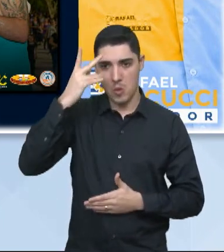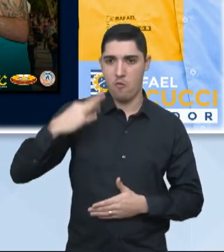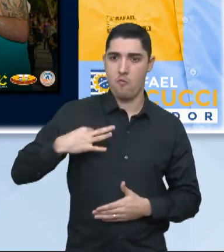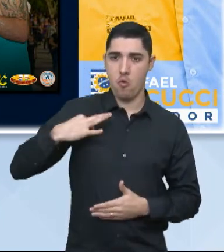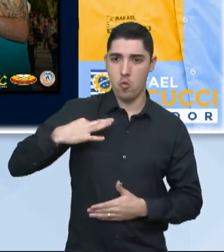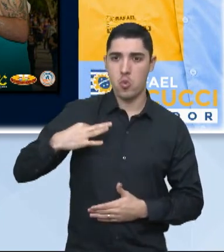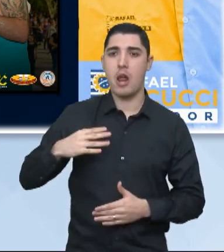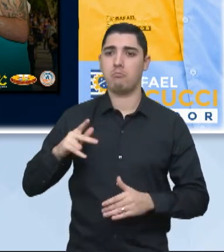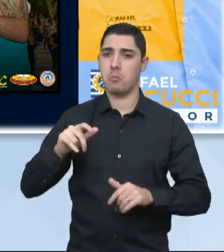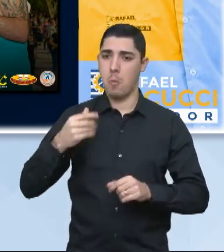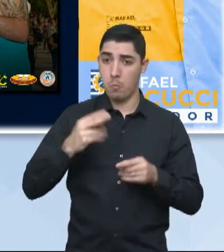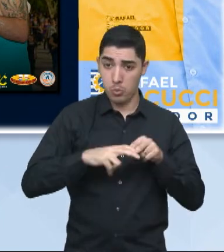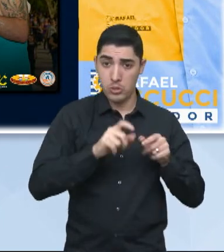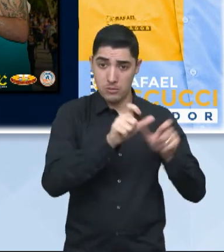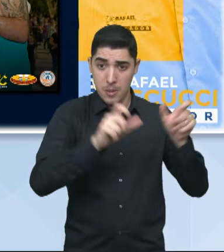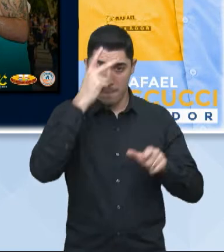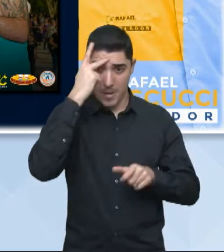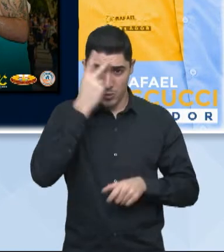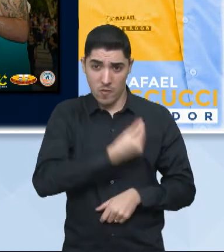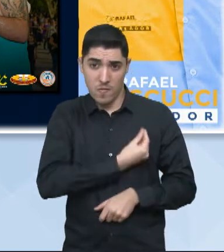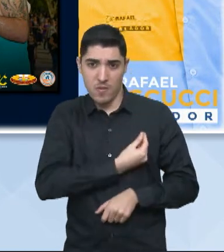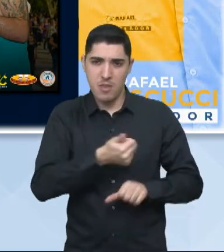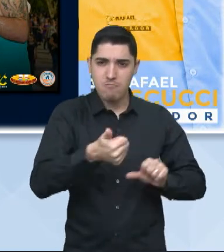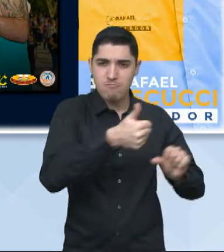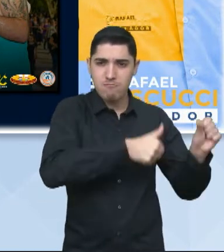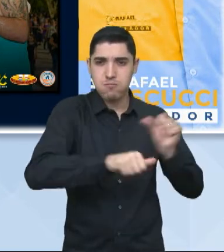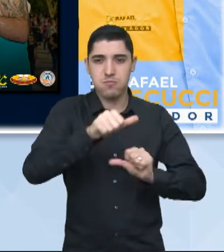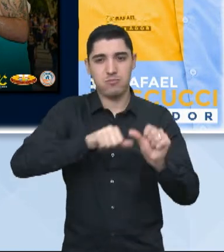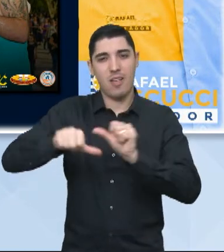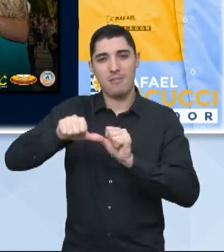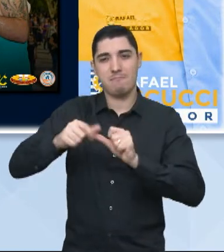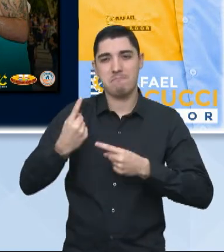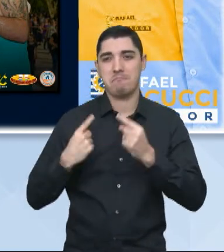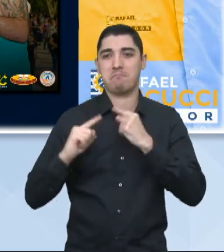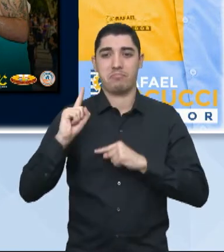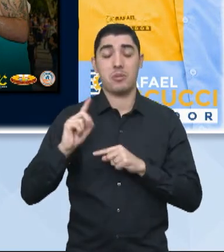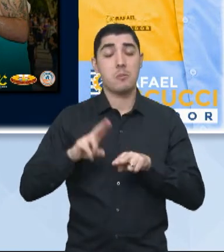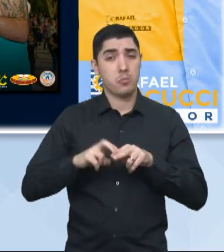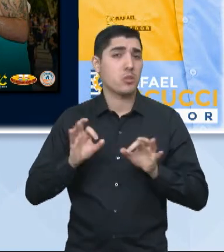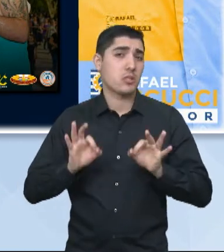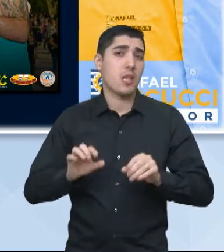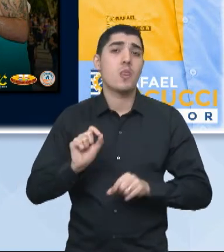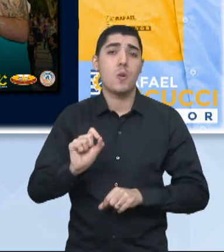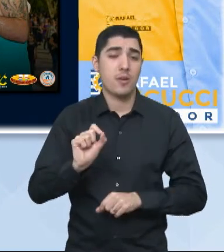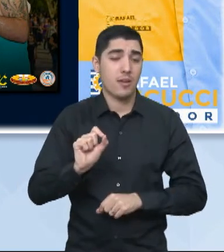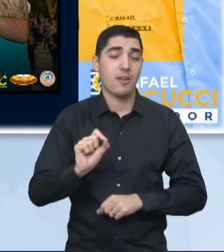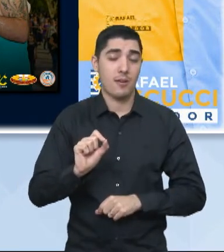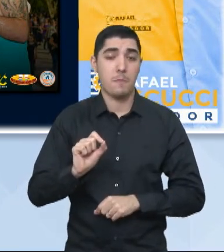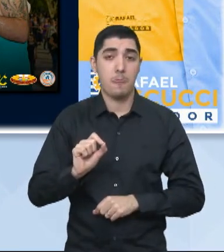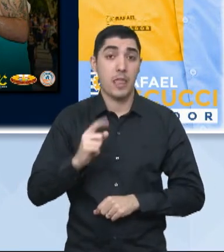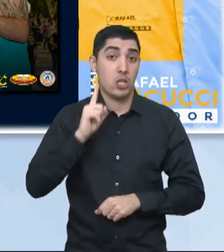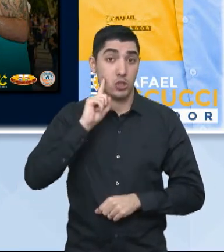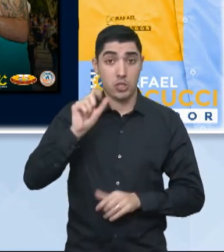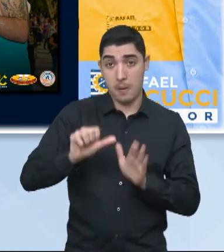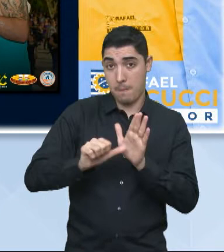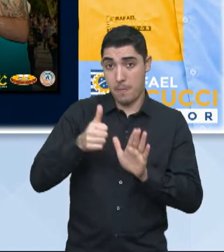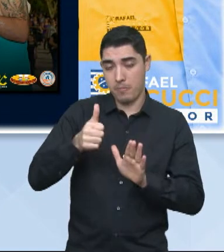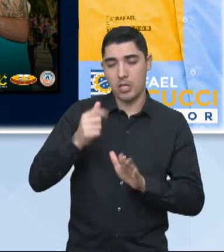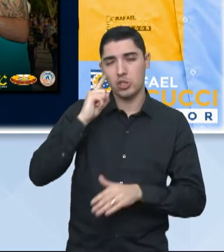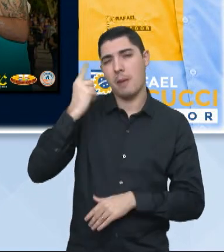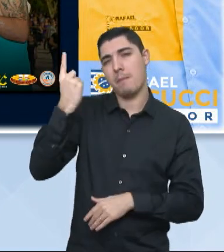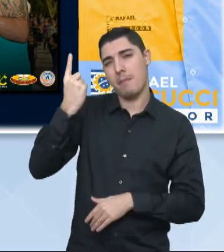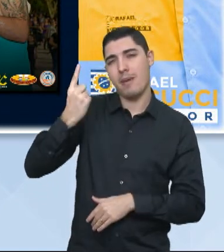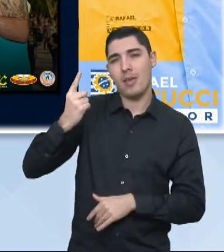de milhares de pessoas lá no Jardim Morumbi. E pode ter certeza, como eu disse aqui no dia 1º de janeiro de